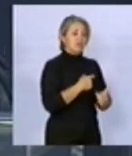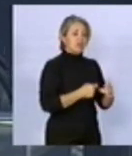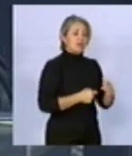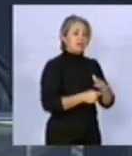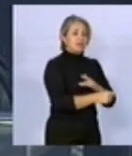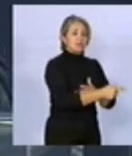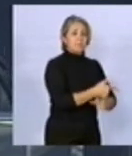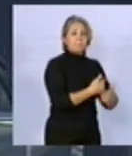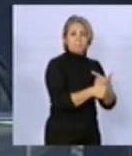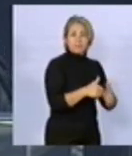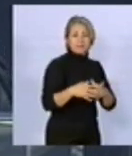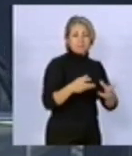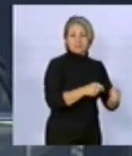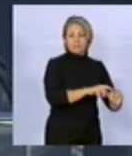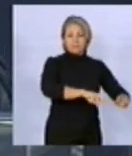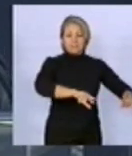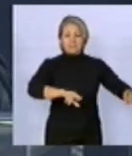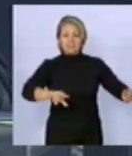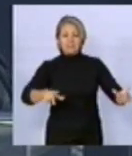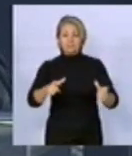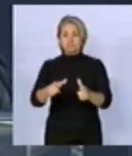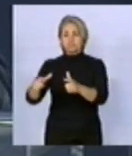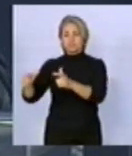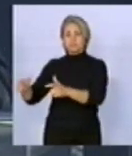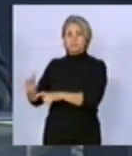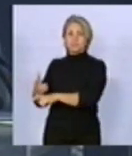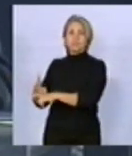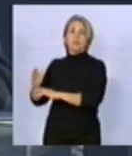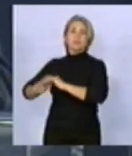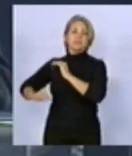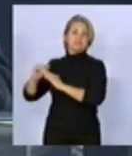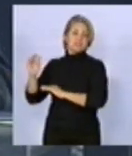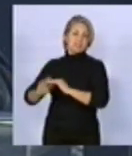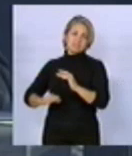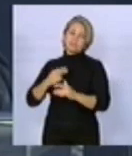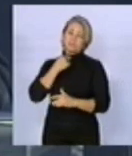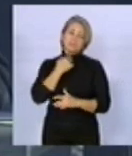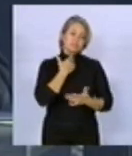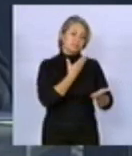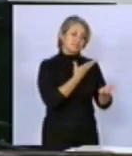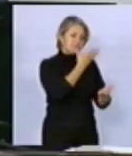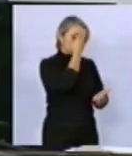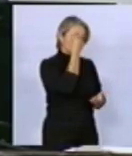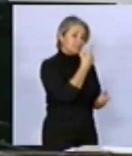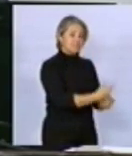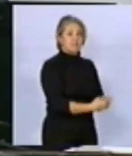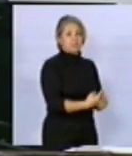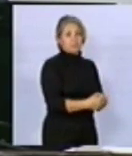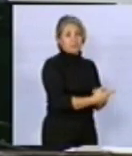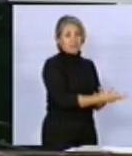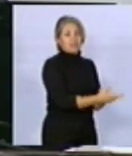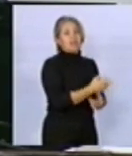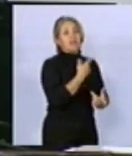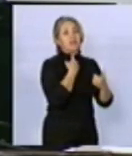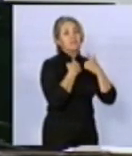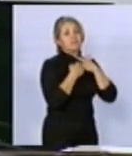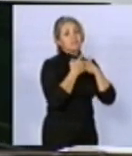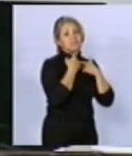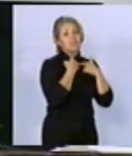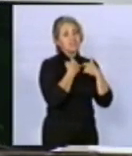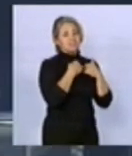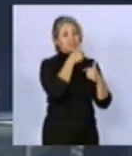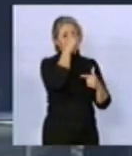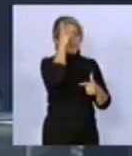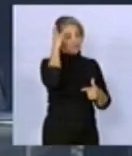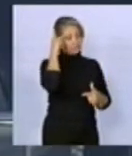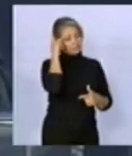esse produtor rural nós não podemos é deixar quebrar por mais que as intenções do das